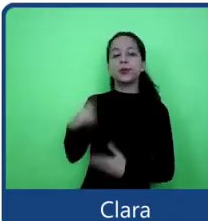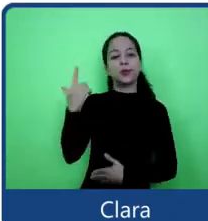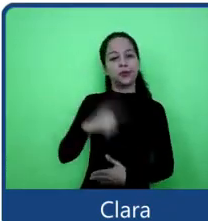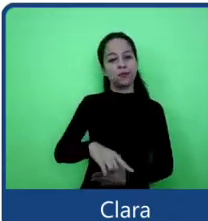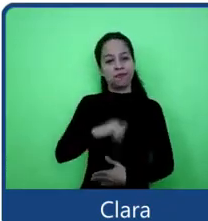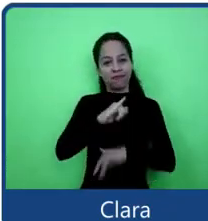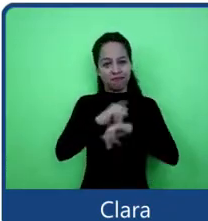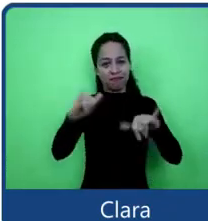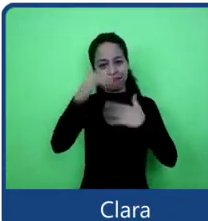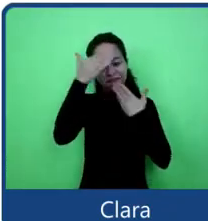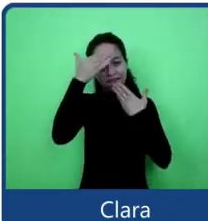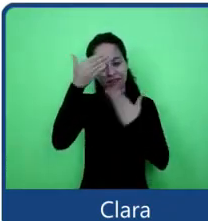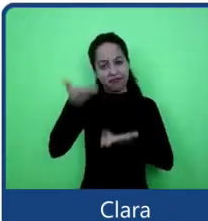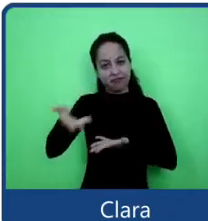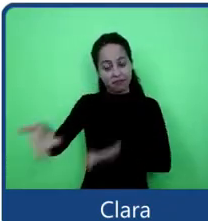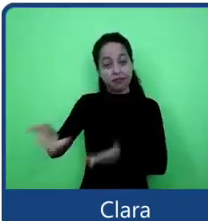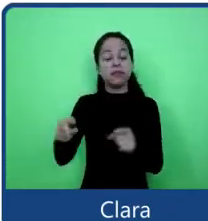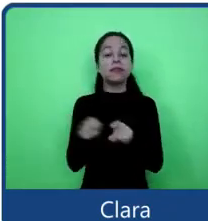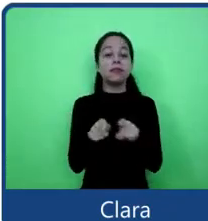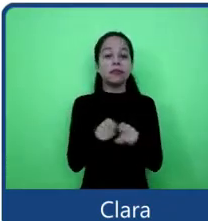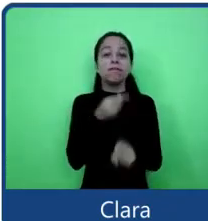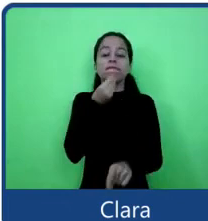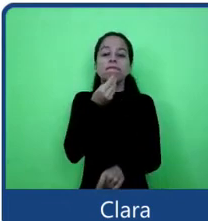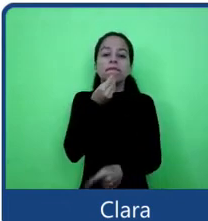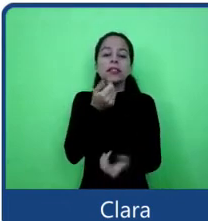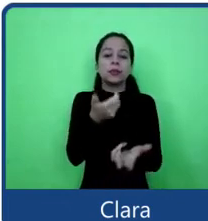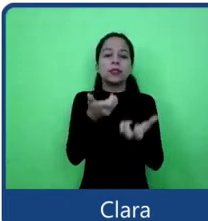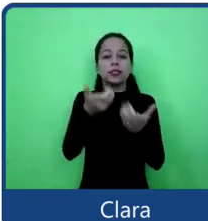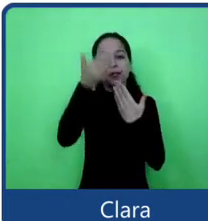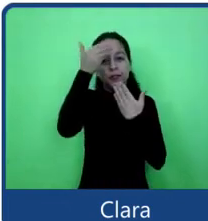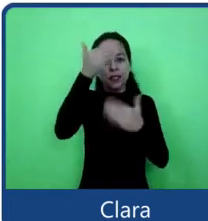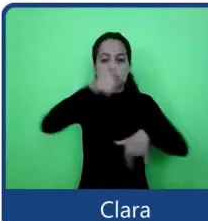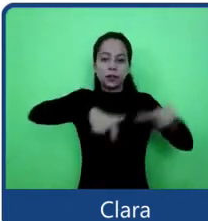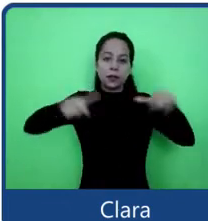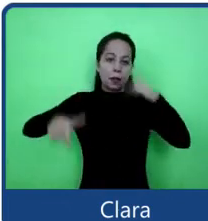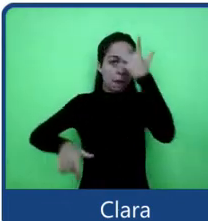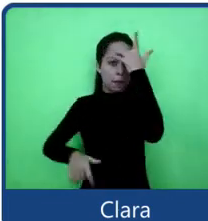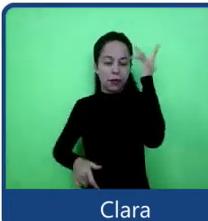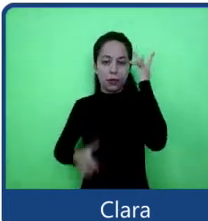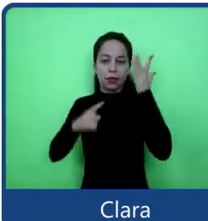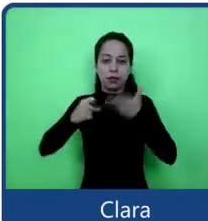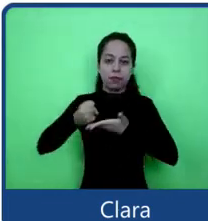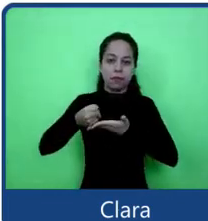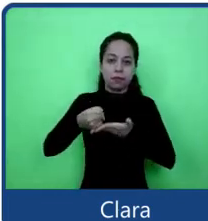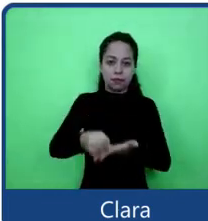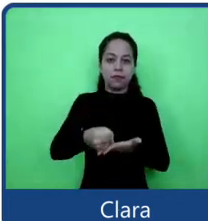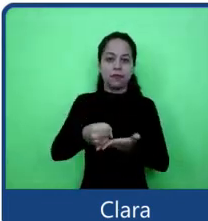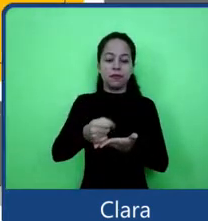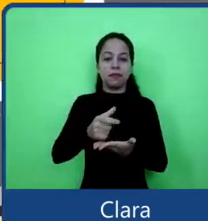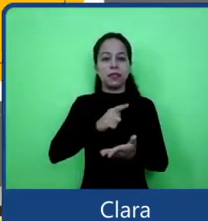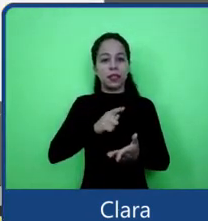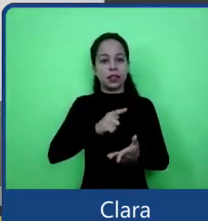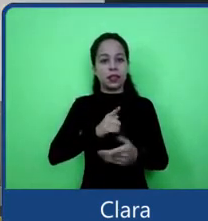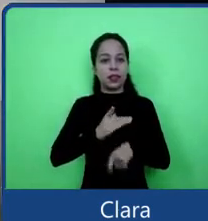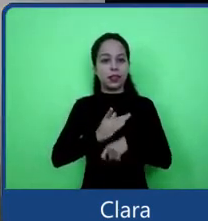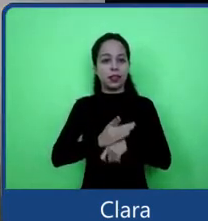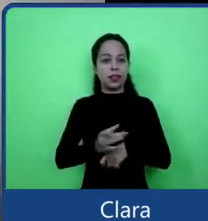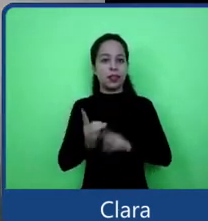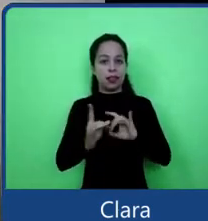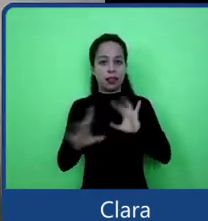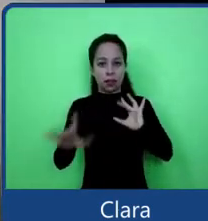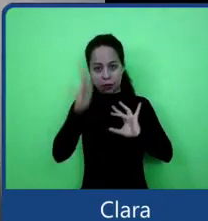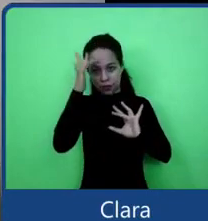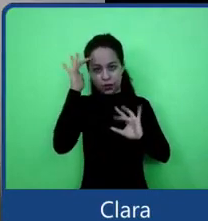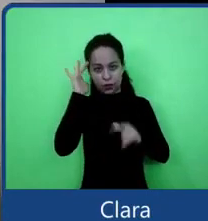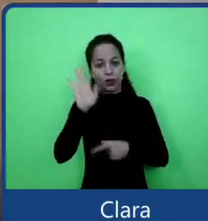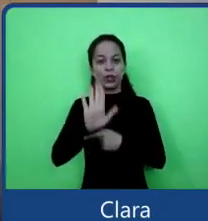convite. E gostaria também de agradecer todo o pessoal que está dando apoio e suporte técnico para a gente.